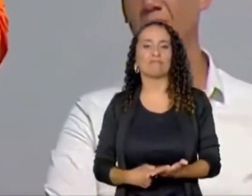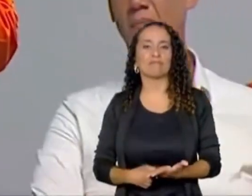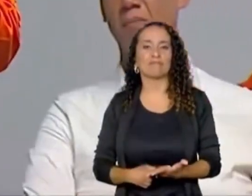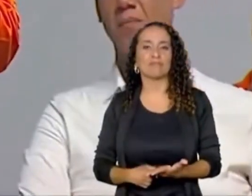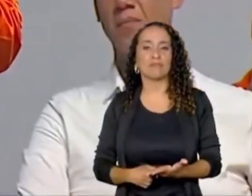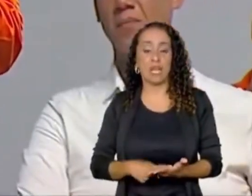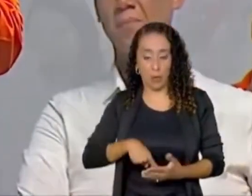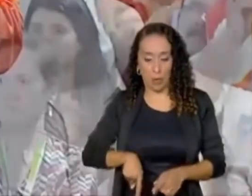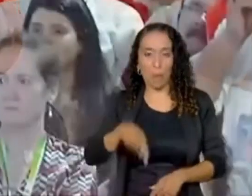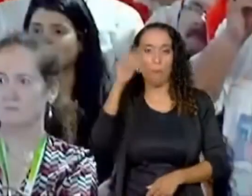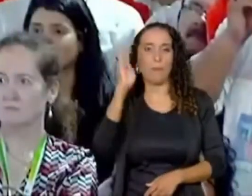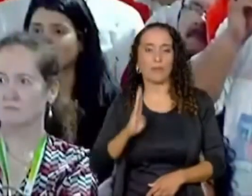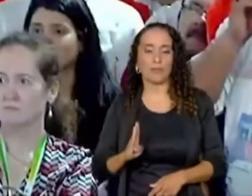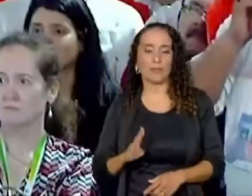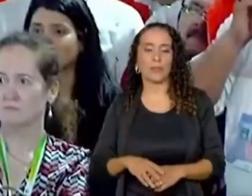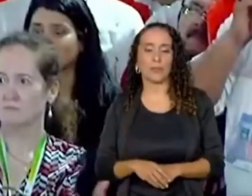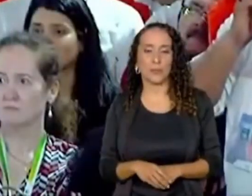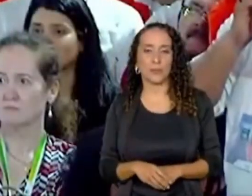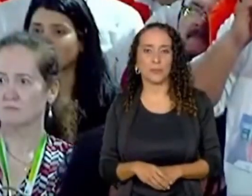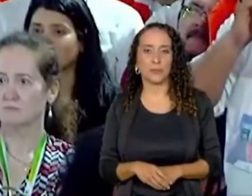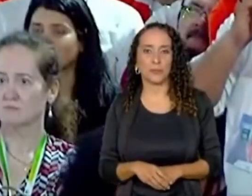esse país.